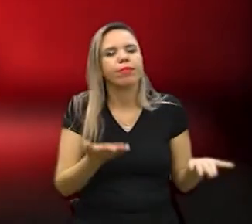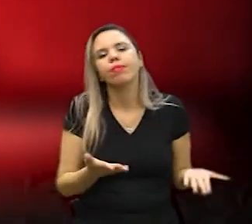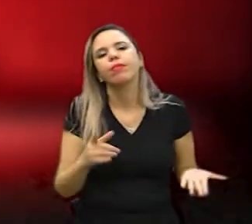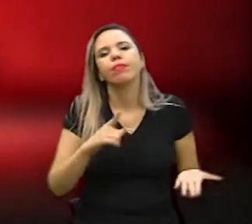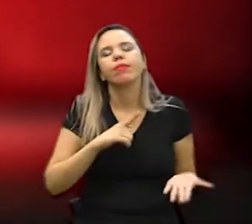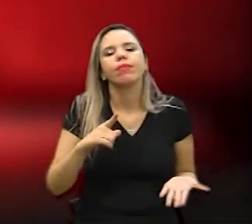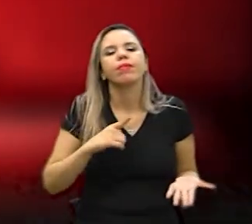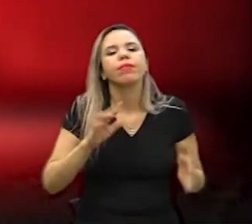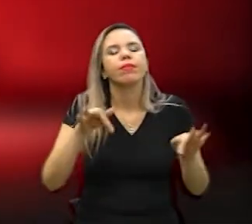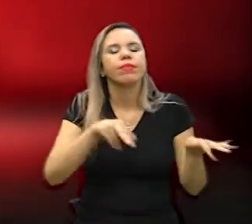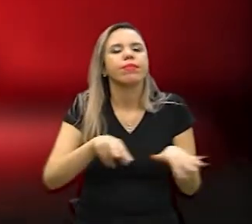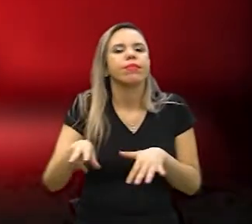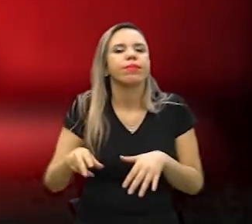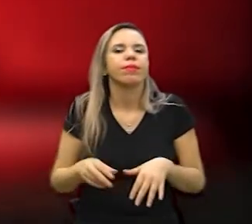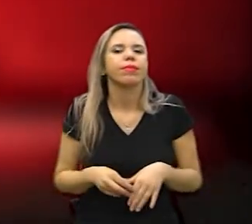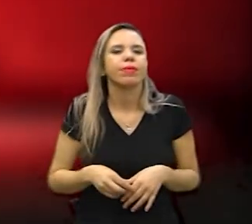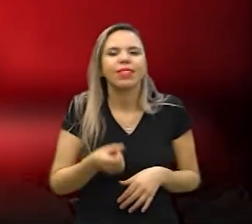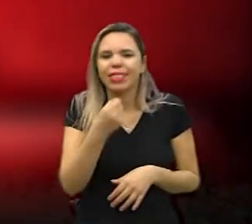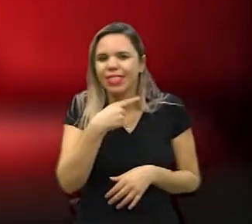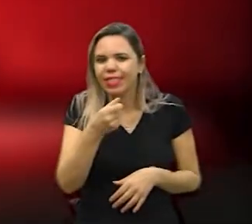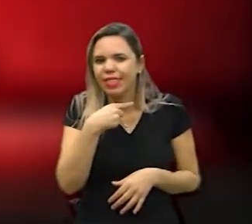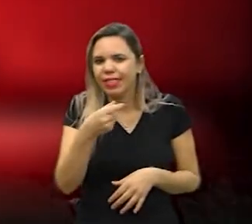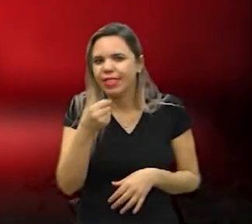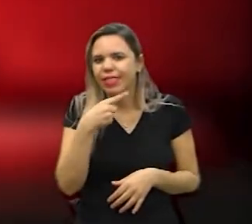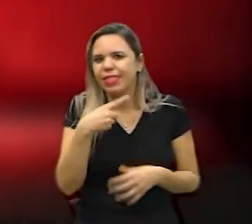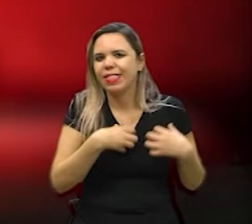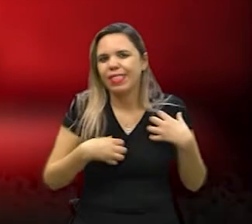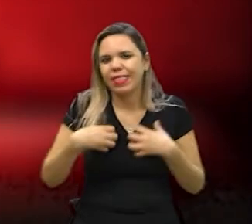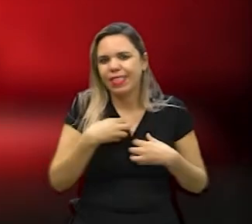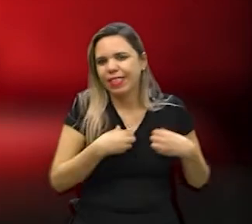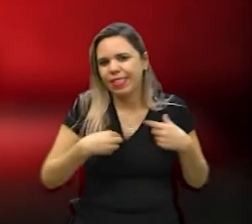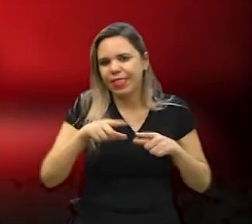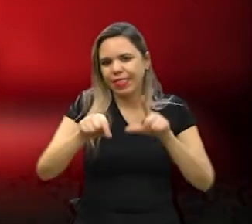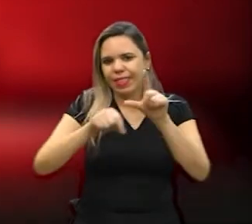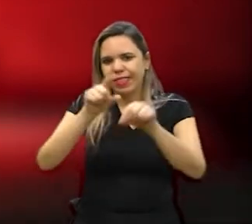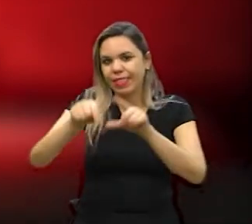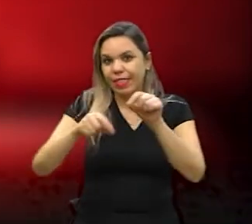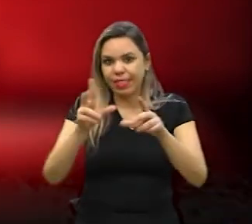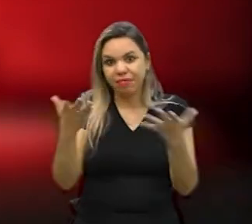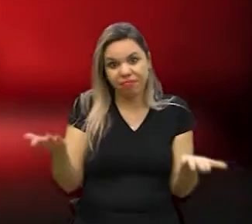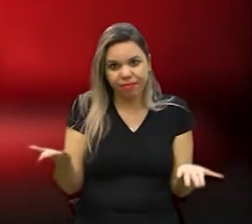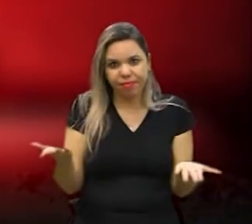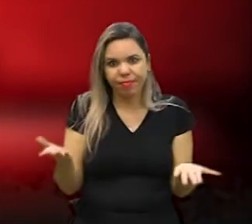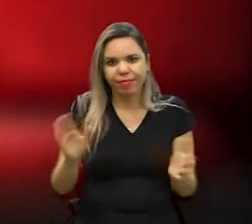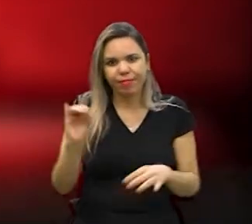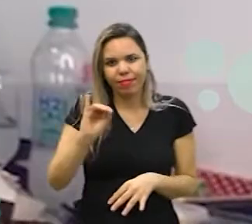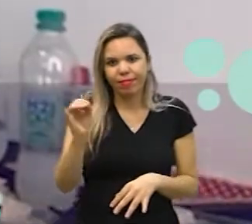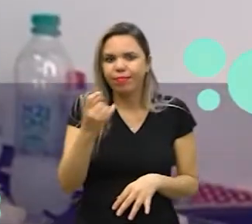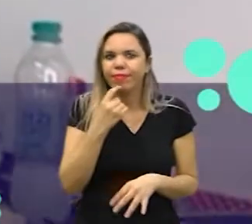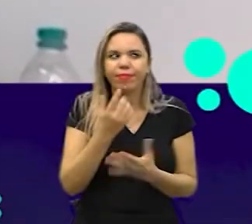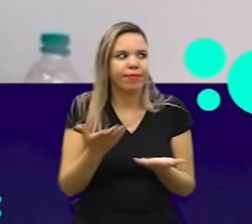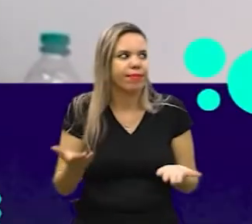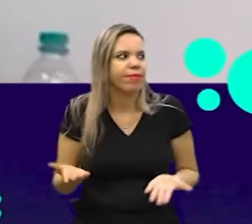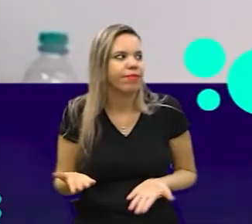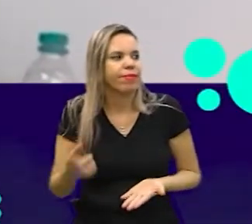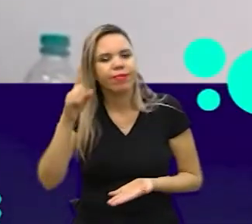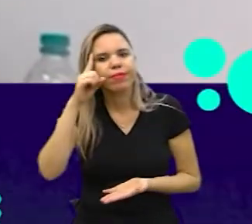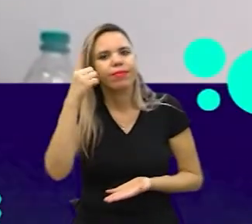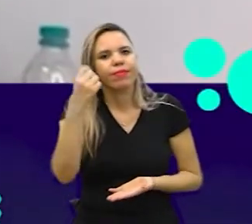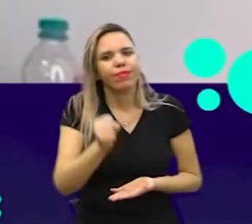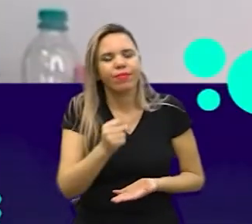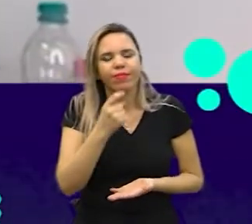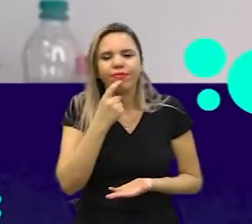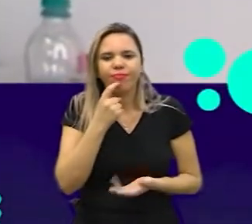de teatro, vai ter este final de semana comédia e drama. Muitas opções, é só escolher. Oi,